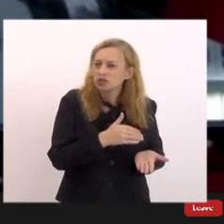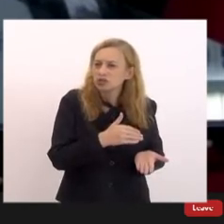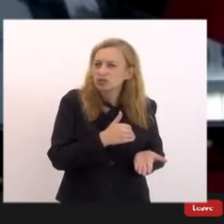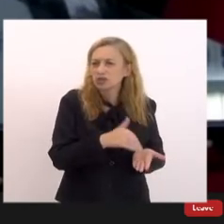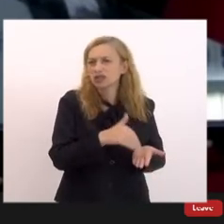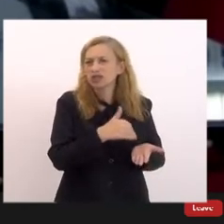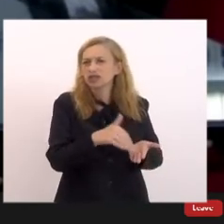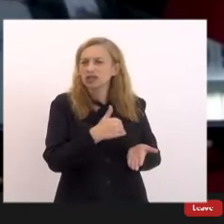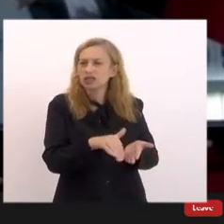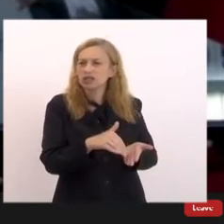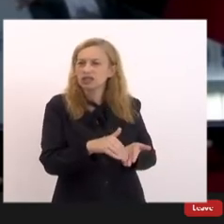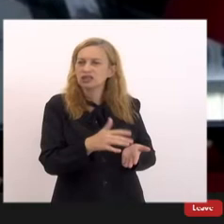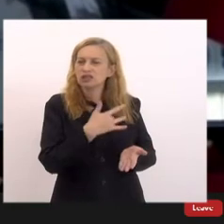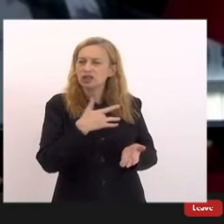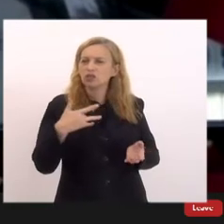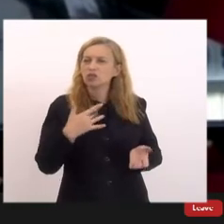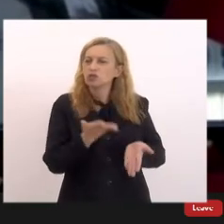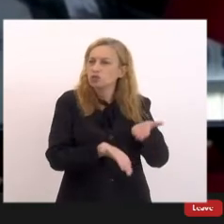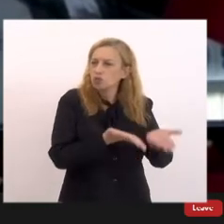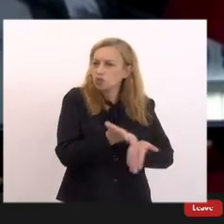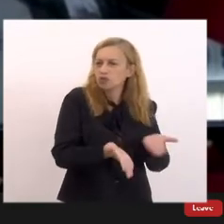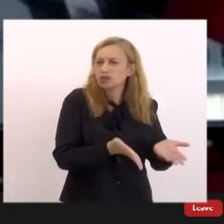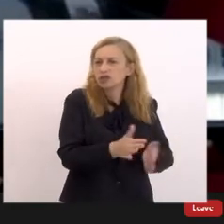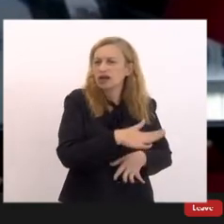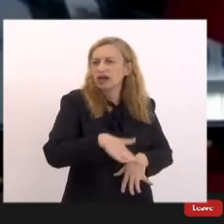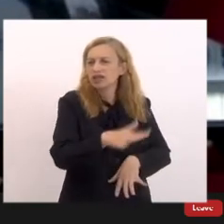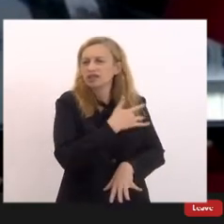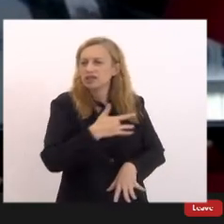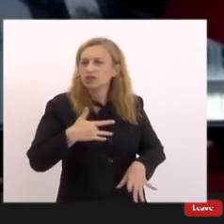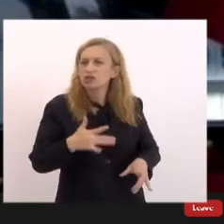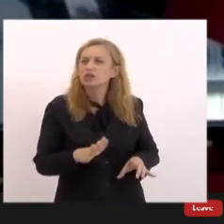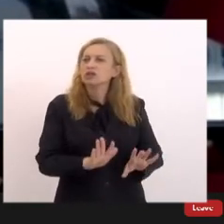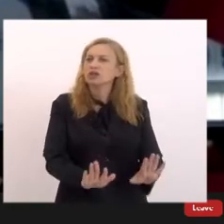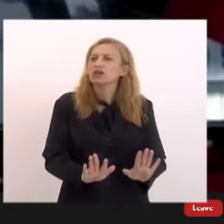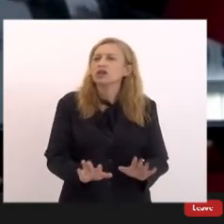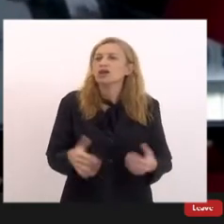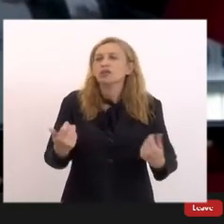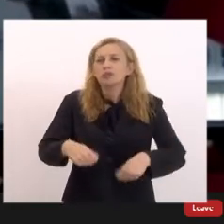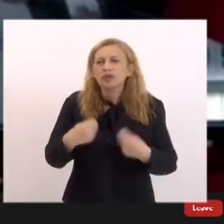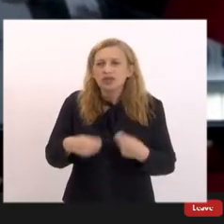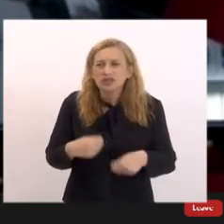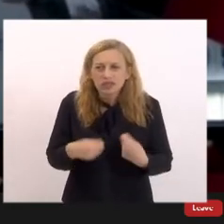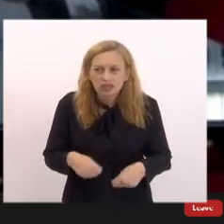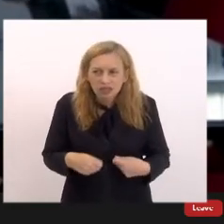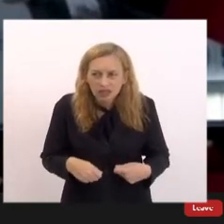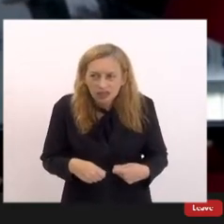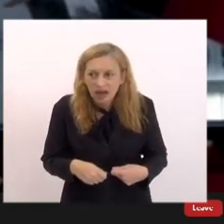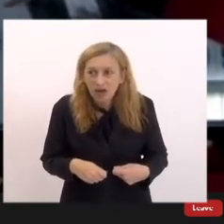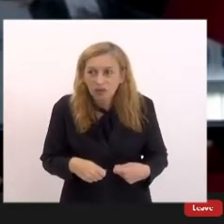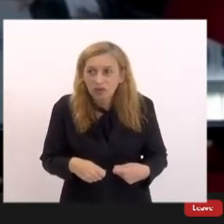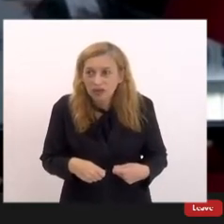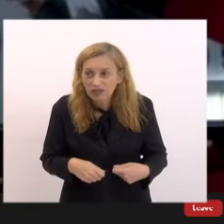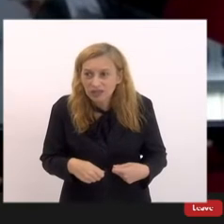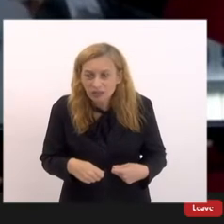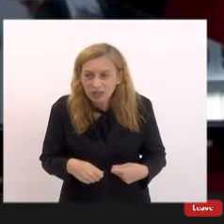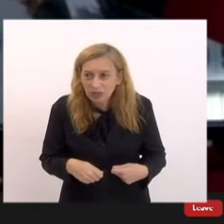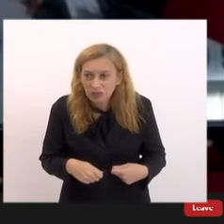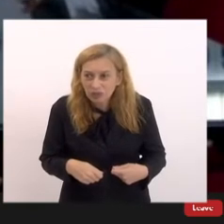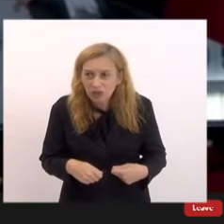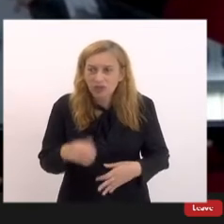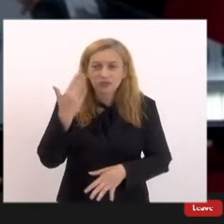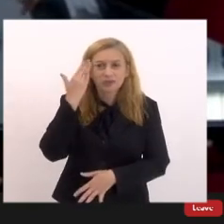dessa parte. Só que assim, a gente voltou ontem às aulas, a gente acredita que precisa de um tempo mínimo de maturação para a gente